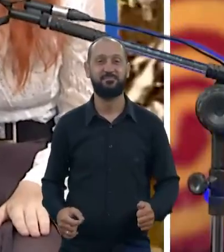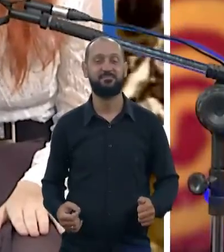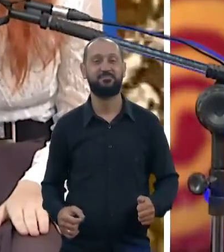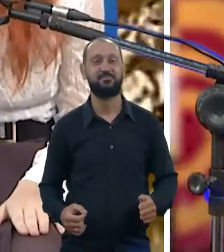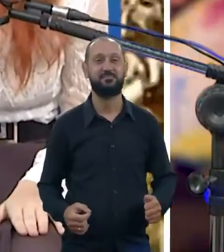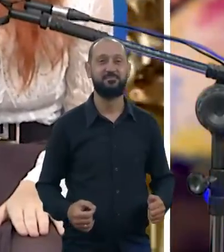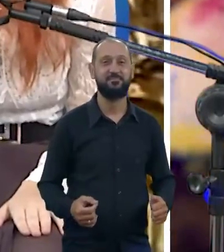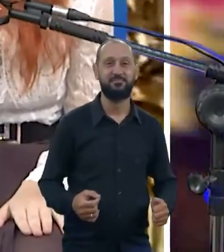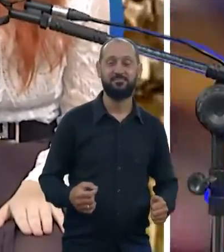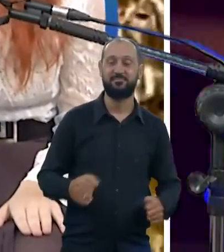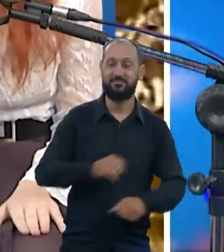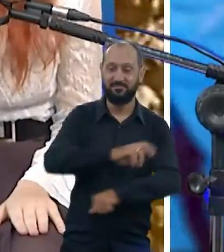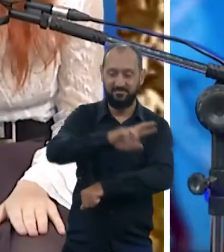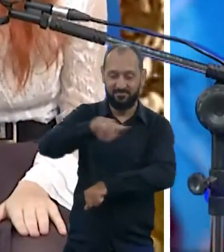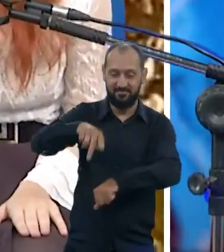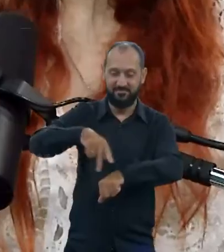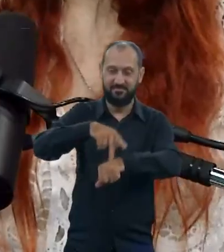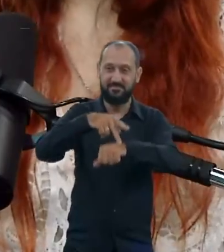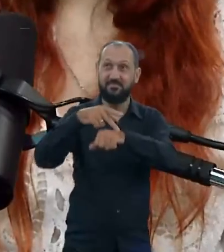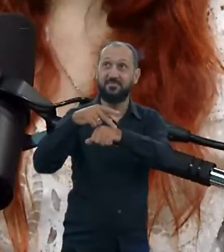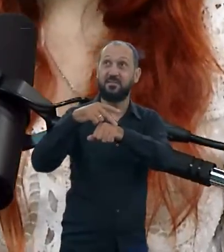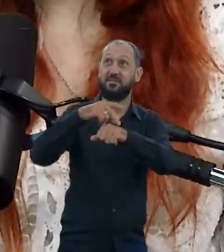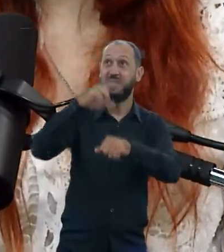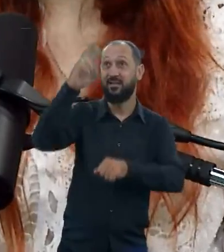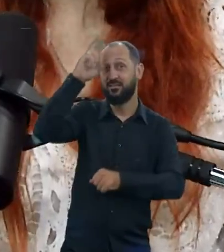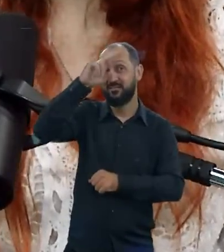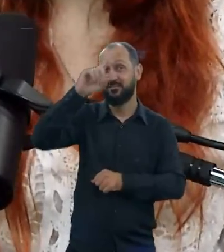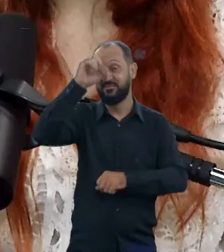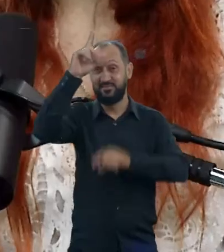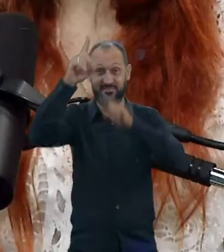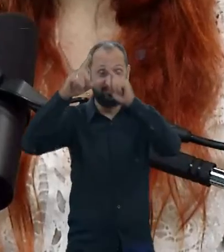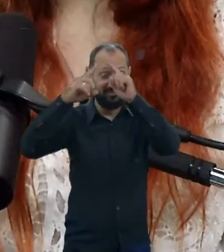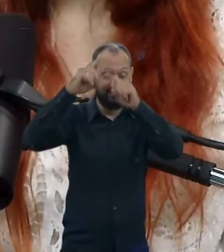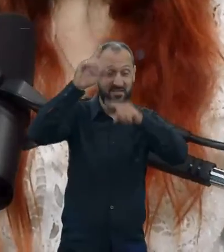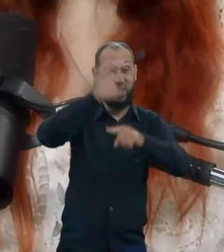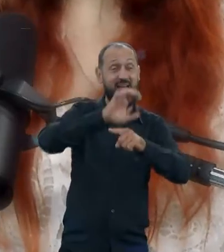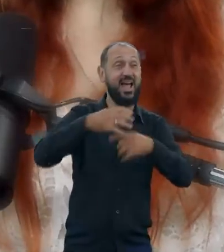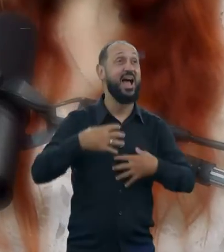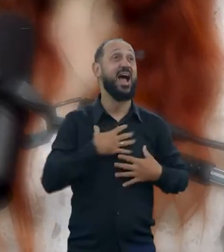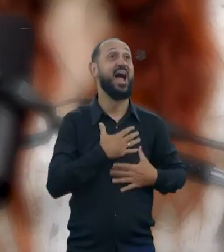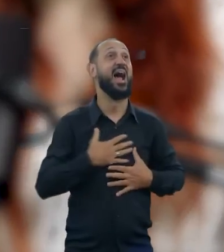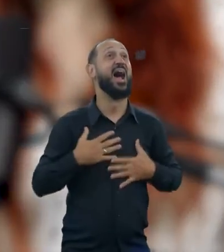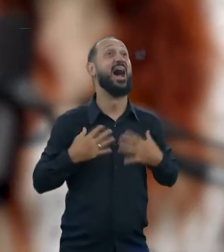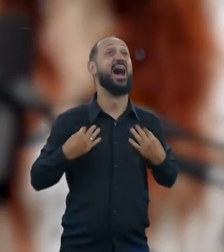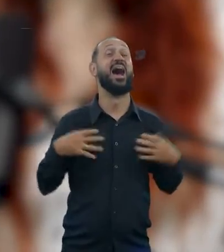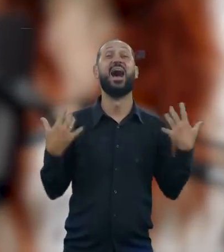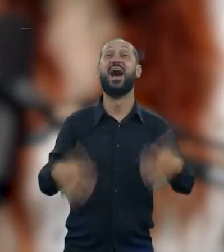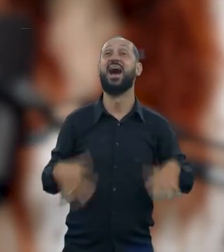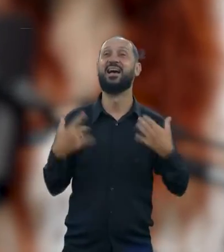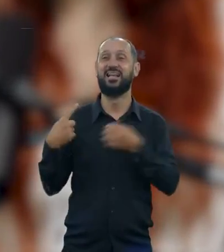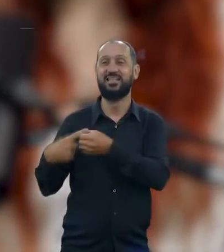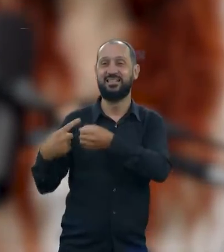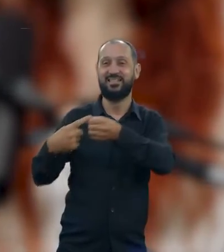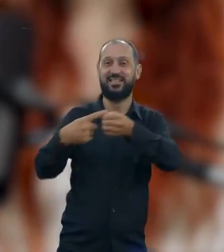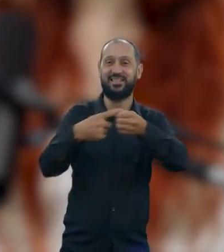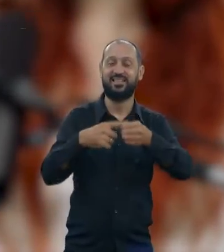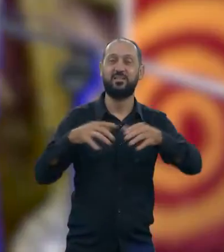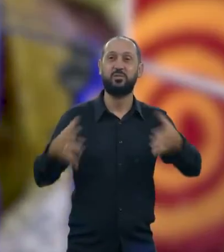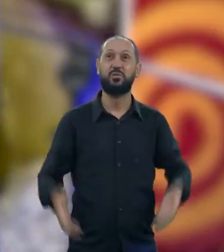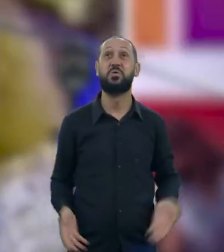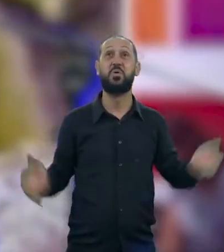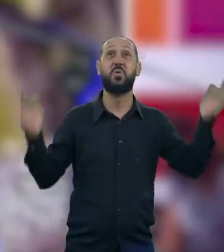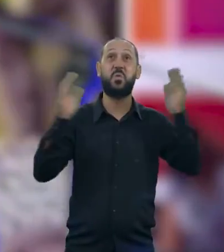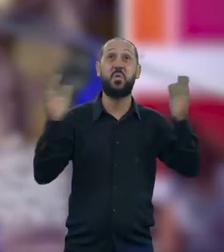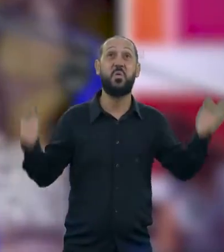No país da fantasia, num estado de euforia, cidade polichinelo.